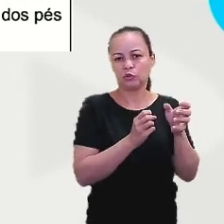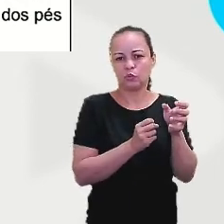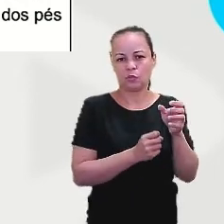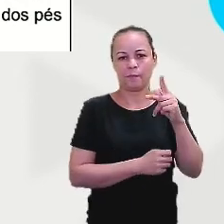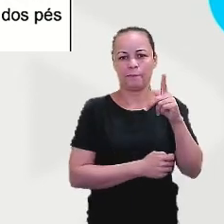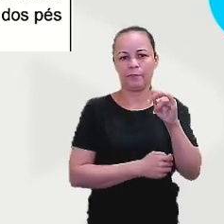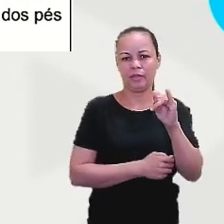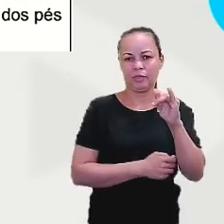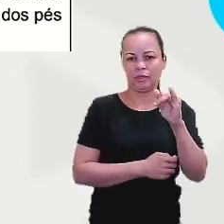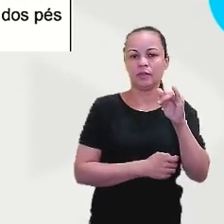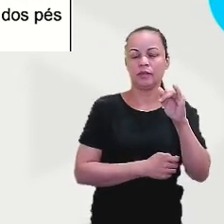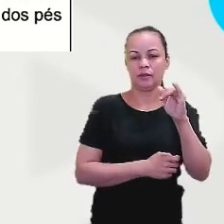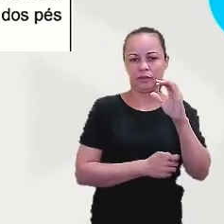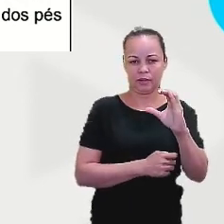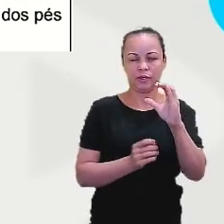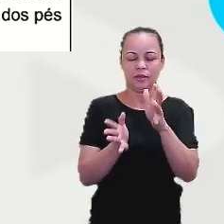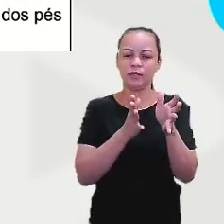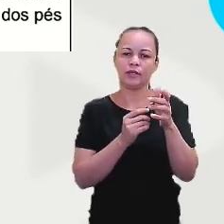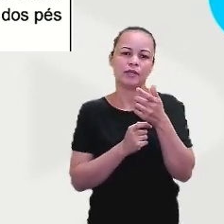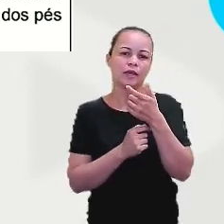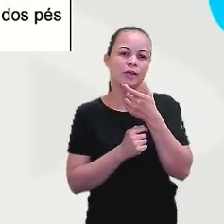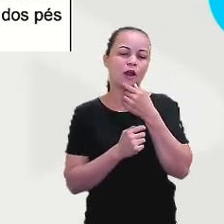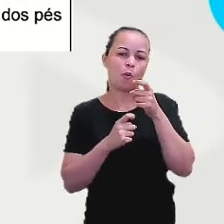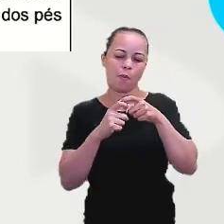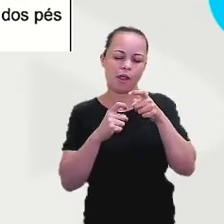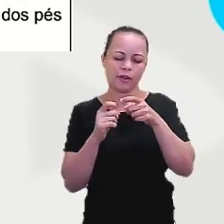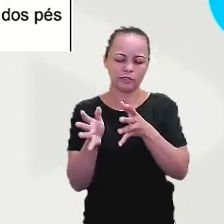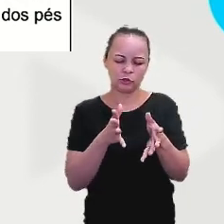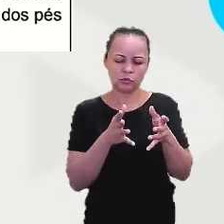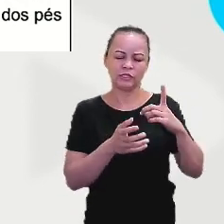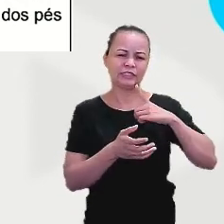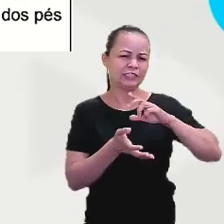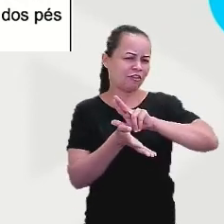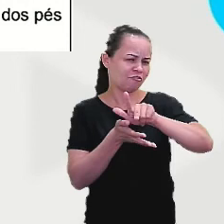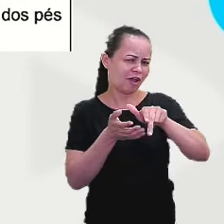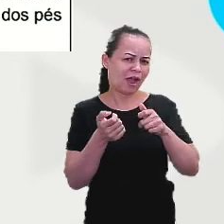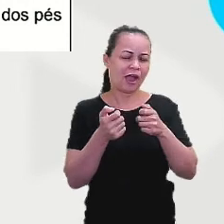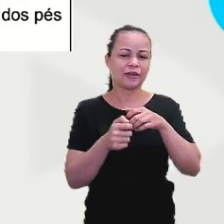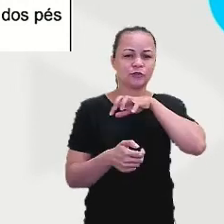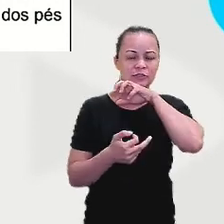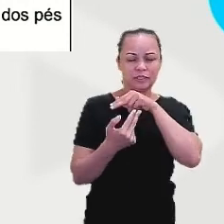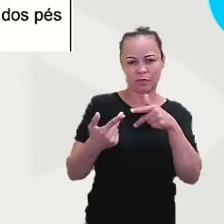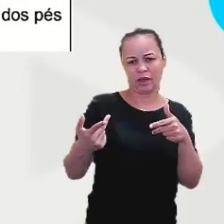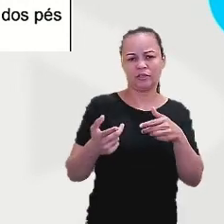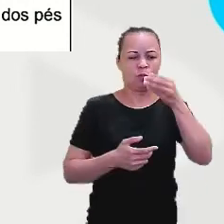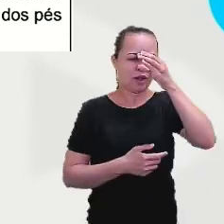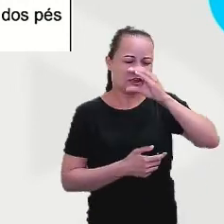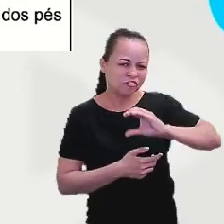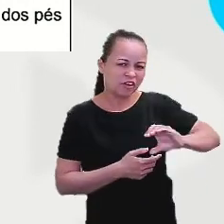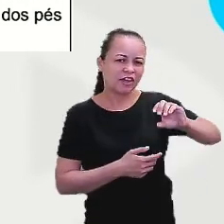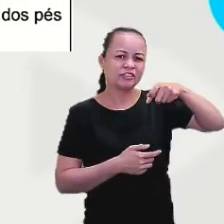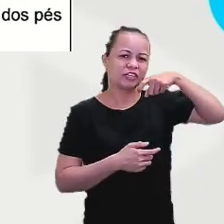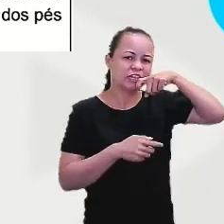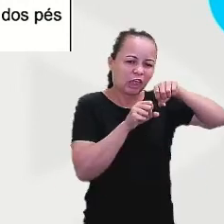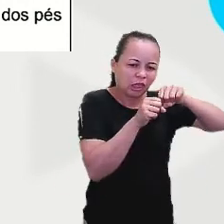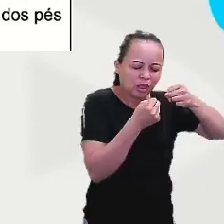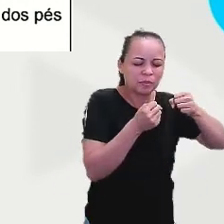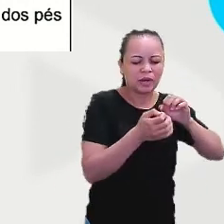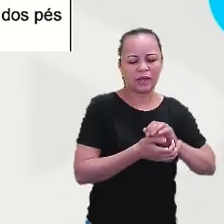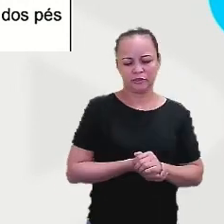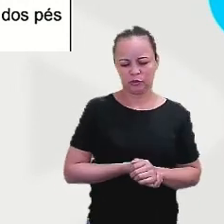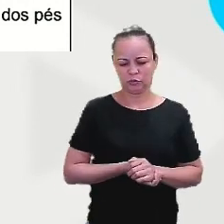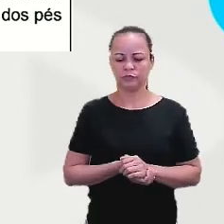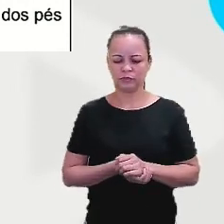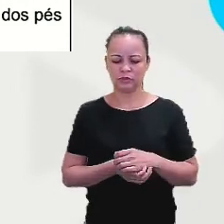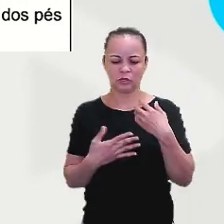sozinho na sala de espera. Havia muitos animais lá. O elefante que tinha quebrado uma presa, Zora, o morcego, e